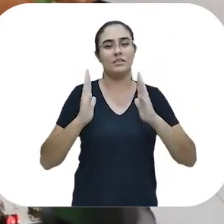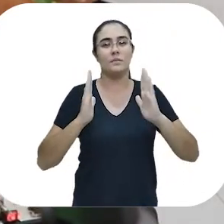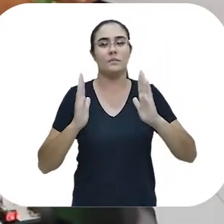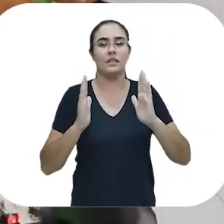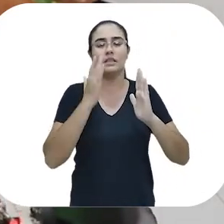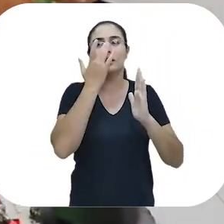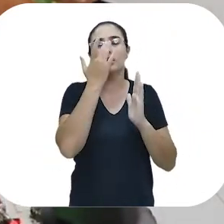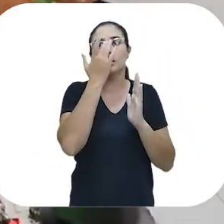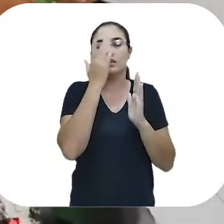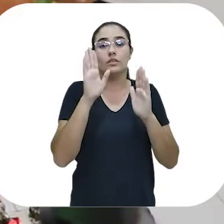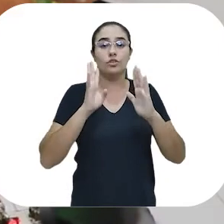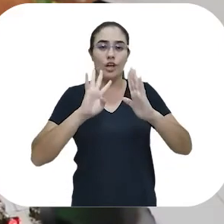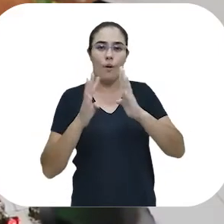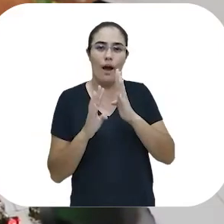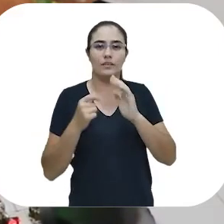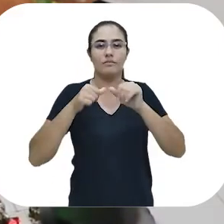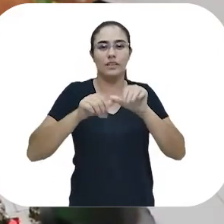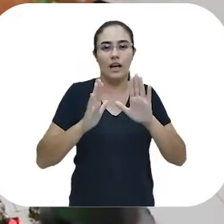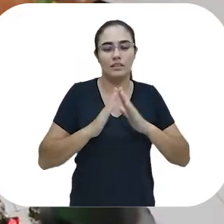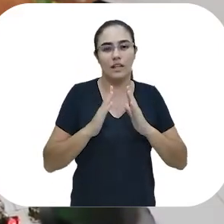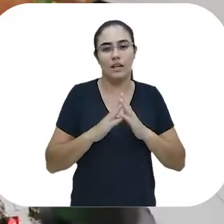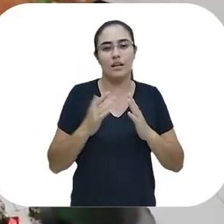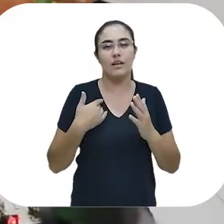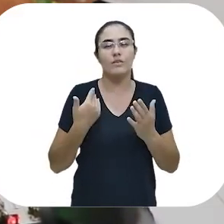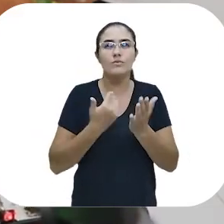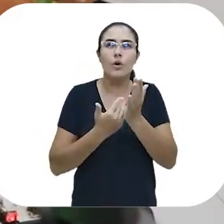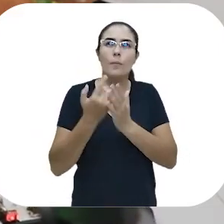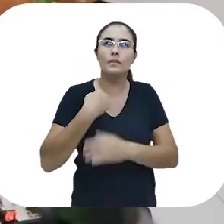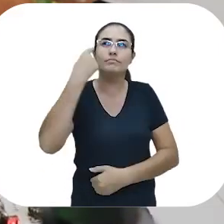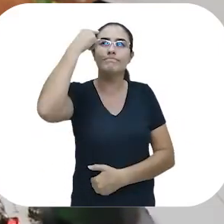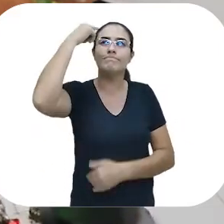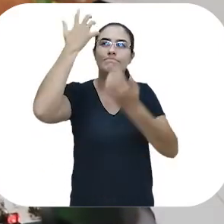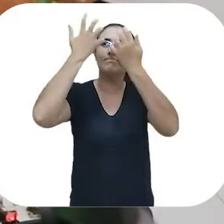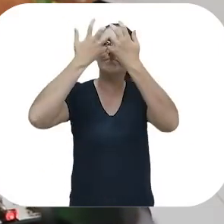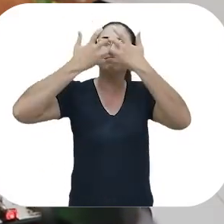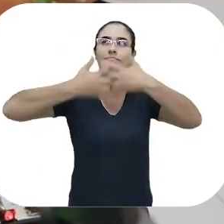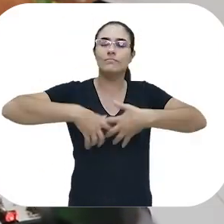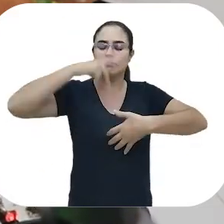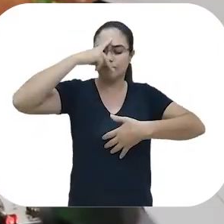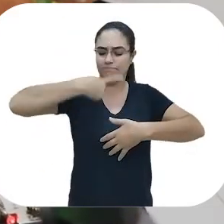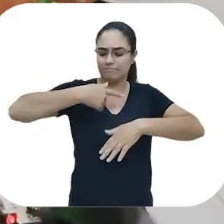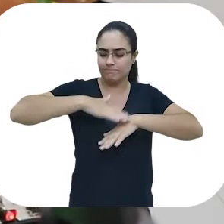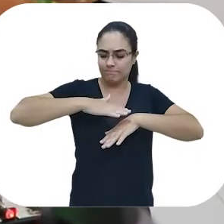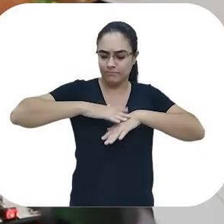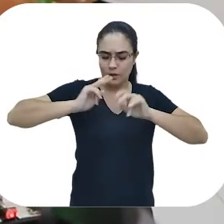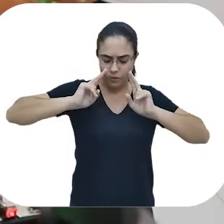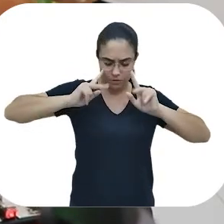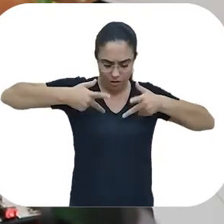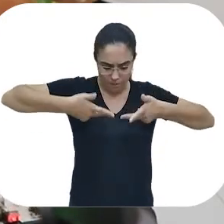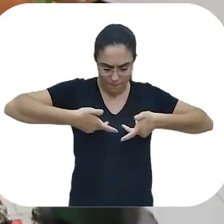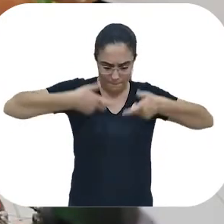reclusão, eu comecei a me ver de uma outra forma. Acho que foi se enxergar,